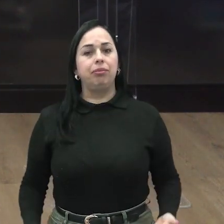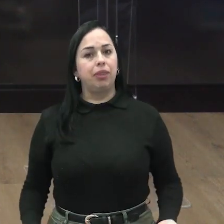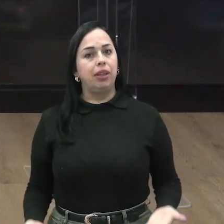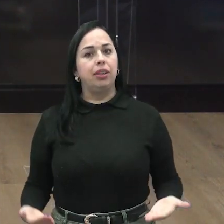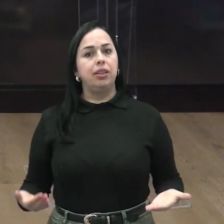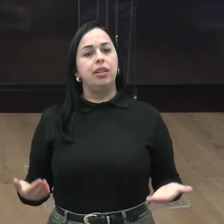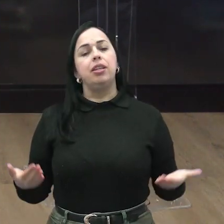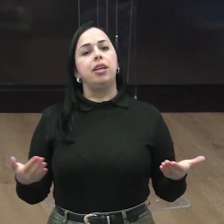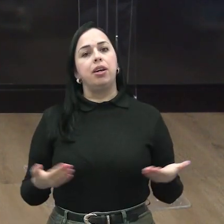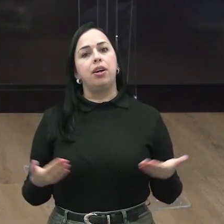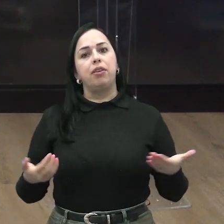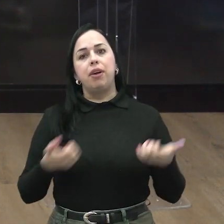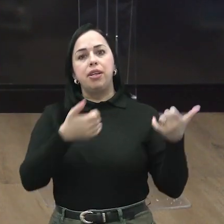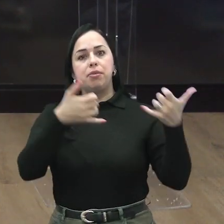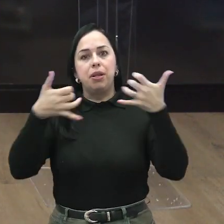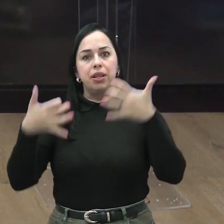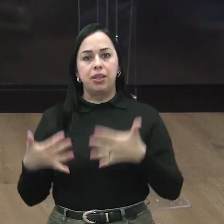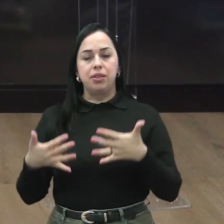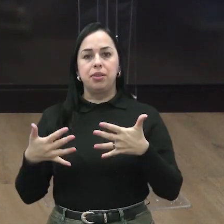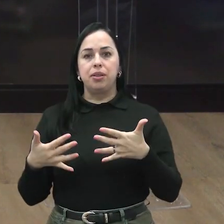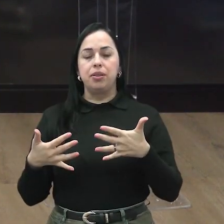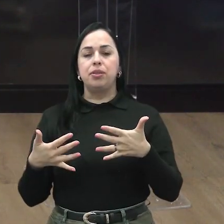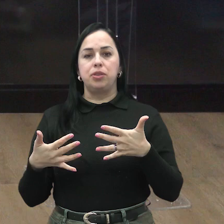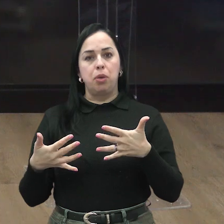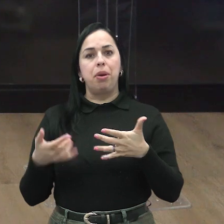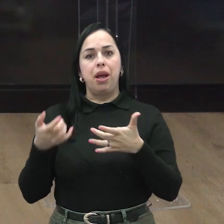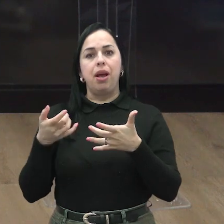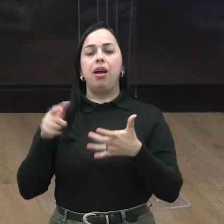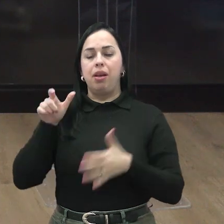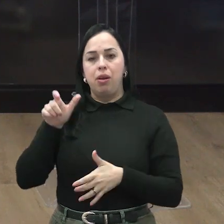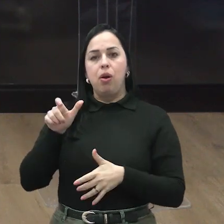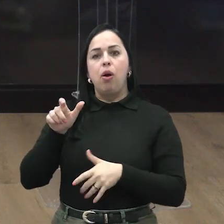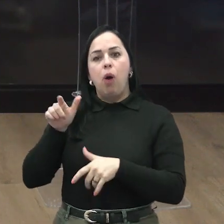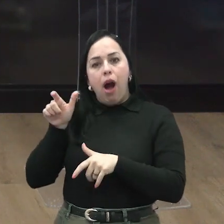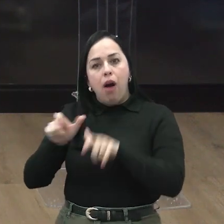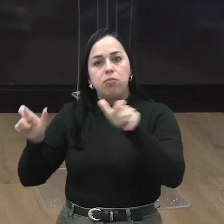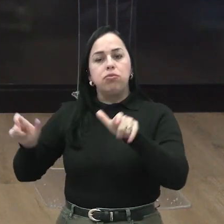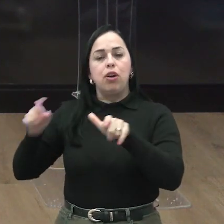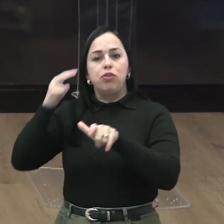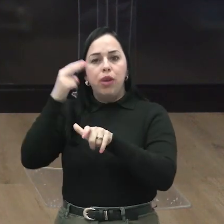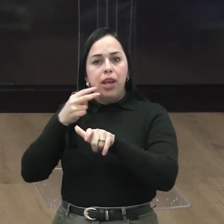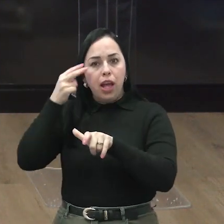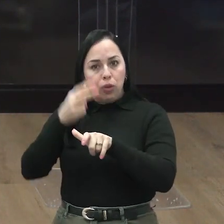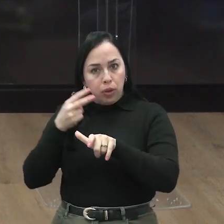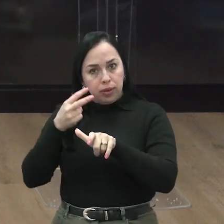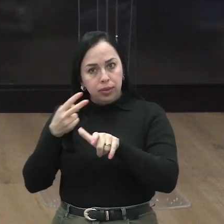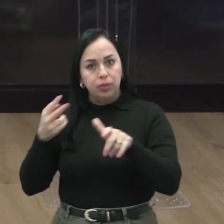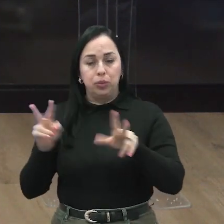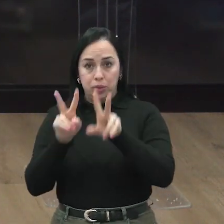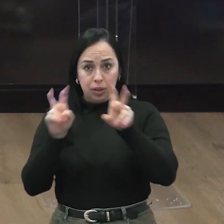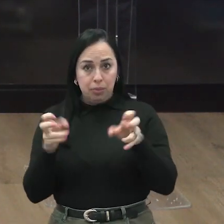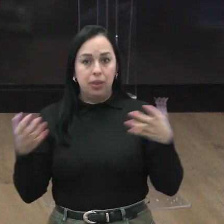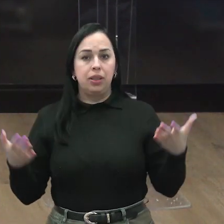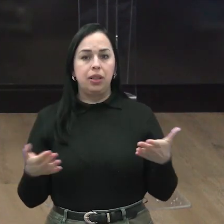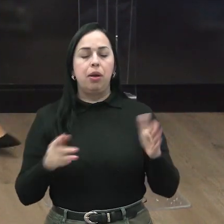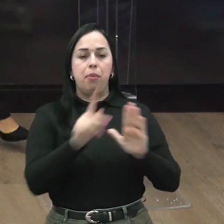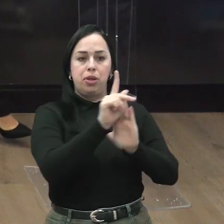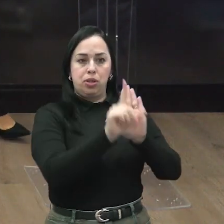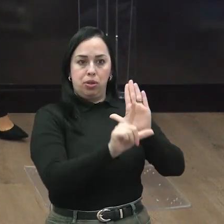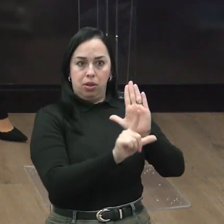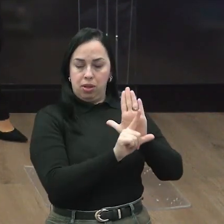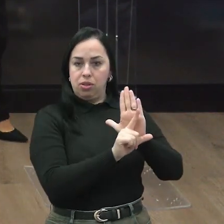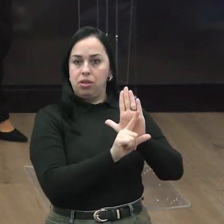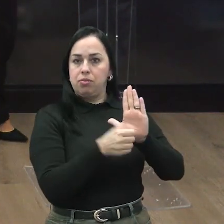começando. A gente vai falar agora sobre a atividade parlamentar. A Câmara aprovou o projeto de lei